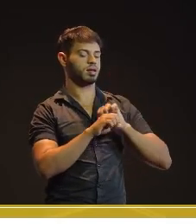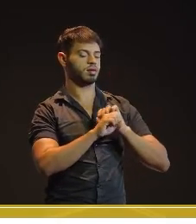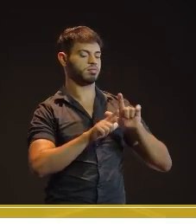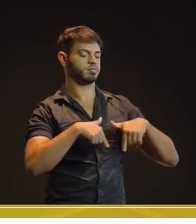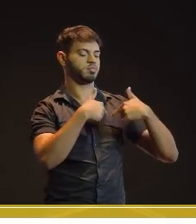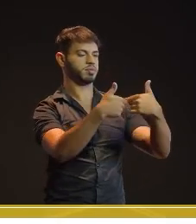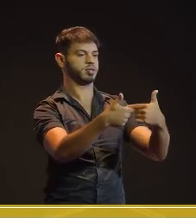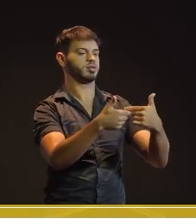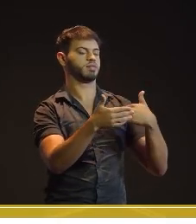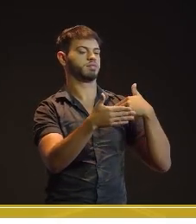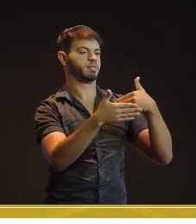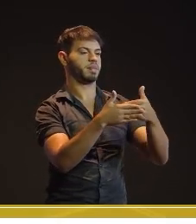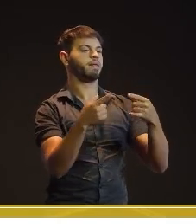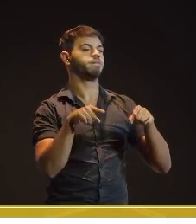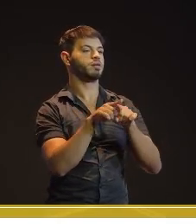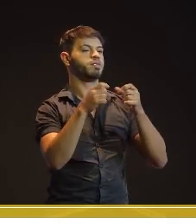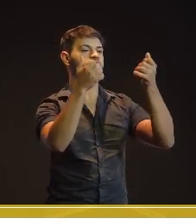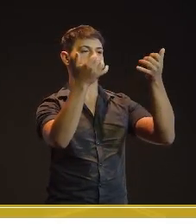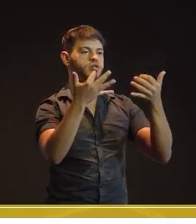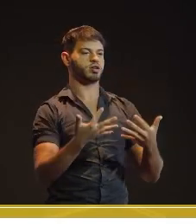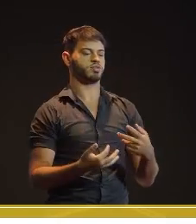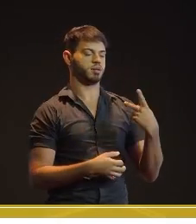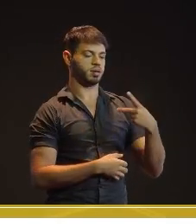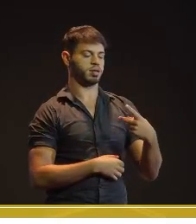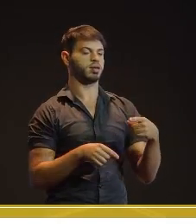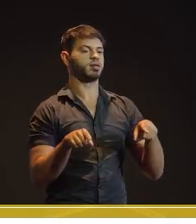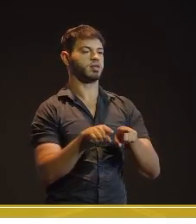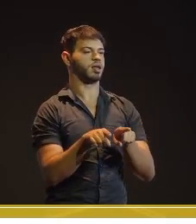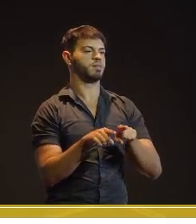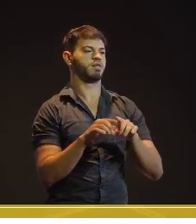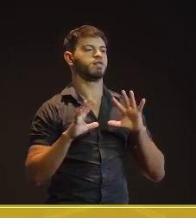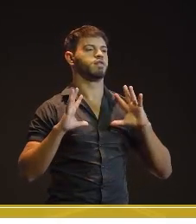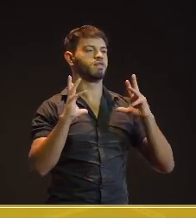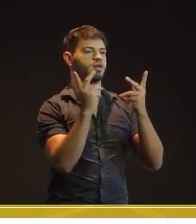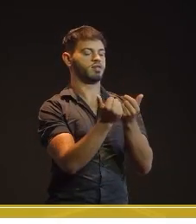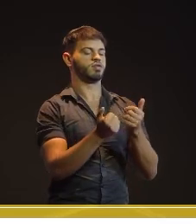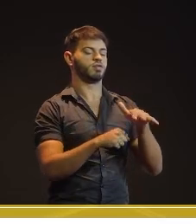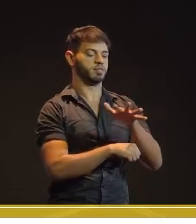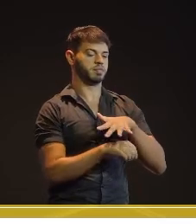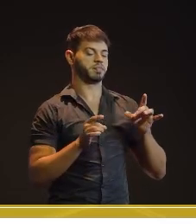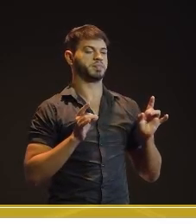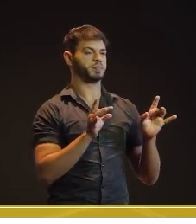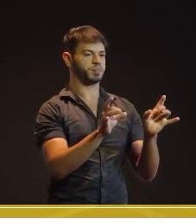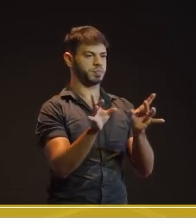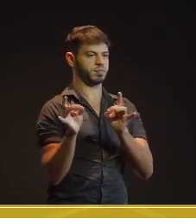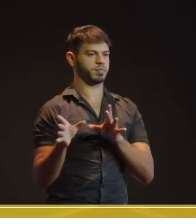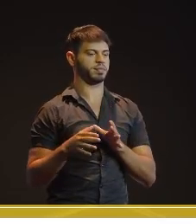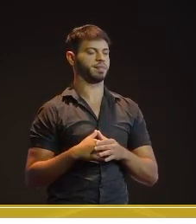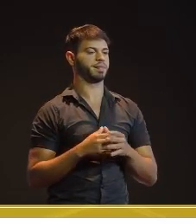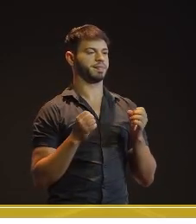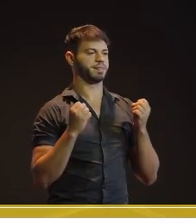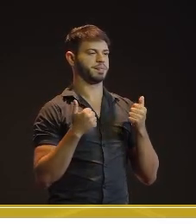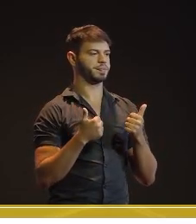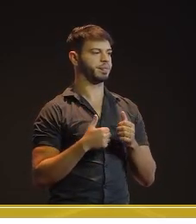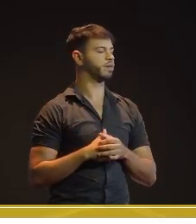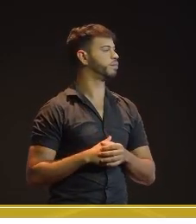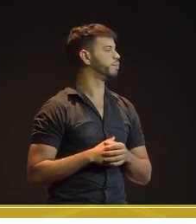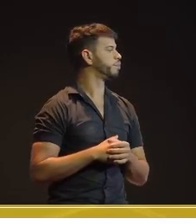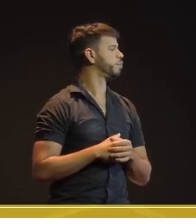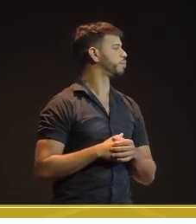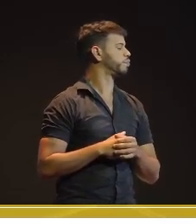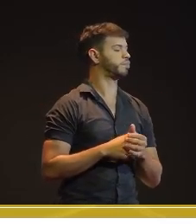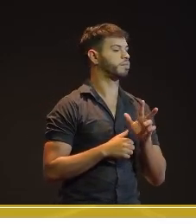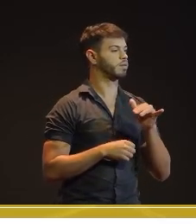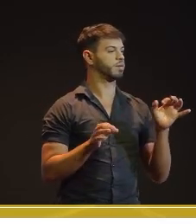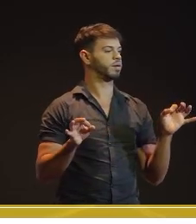do mercado. E tudo que eu falei aqui, gente, vale para todo o mercado de geração distribuída. Tranquilo? Eu vou encerrar aqui, que